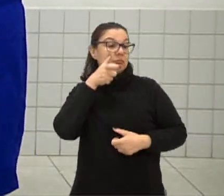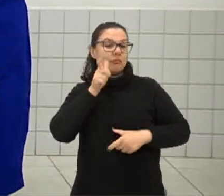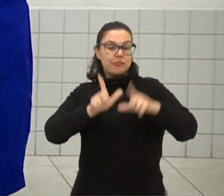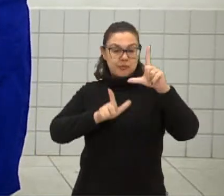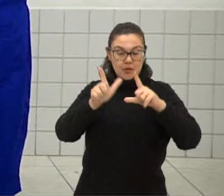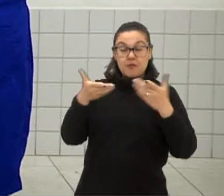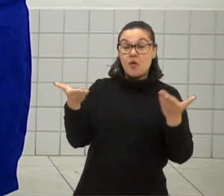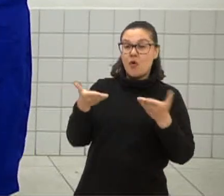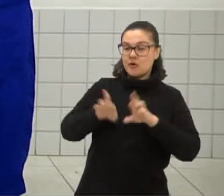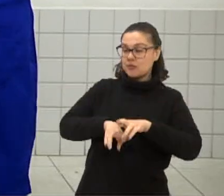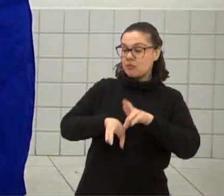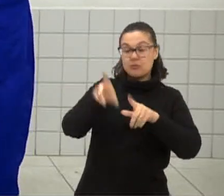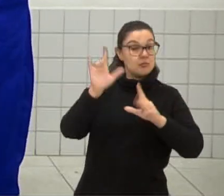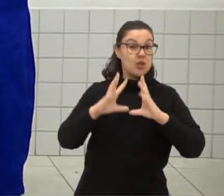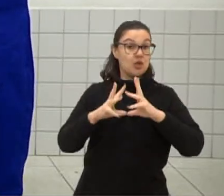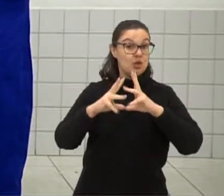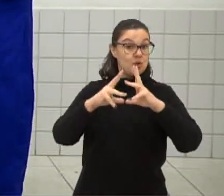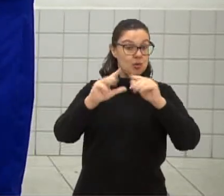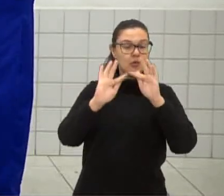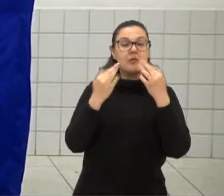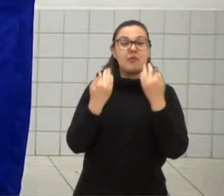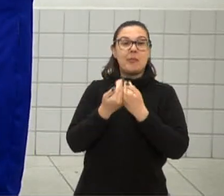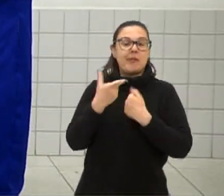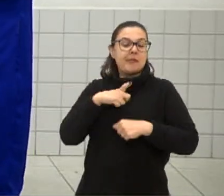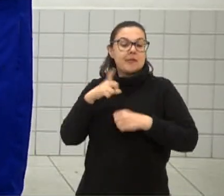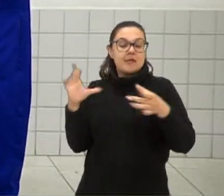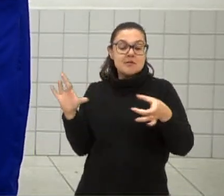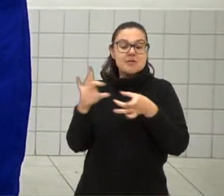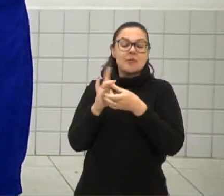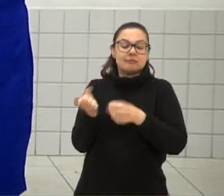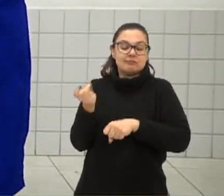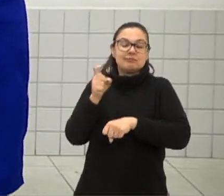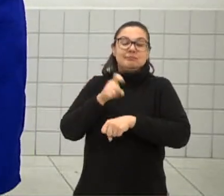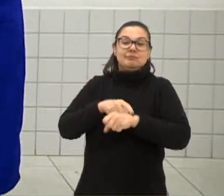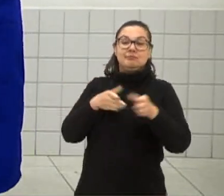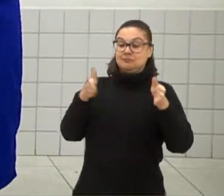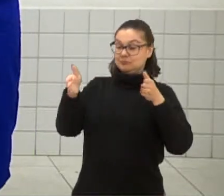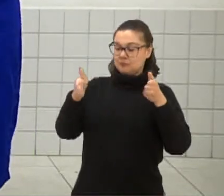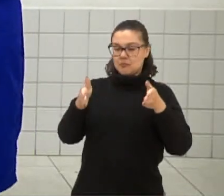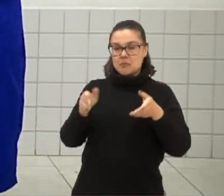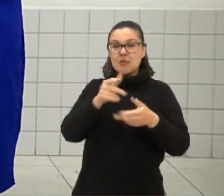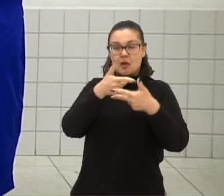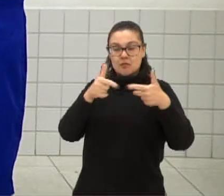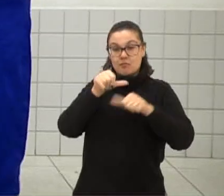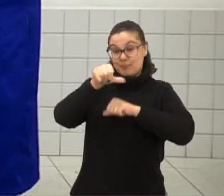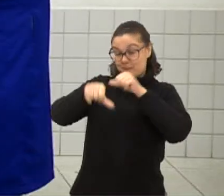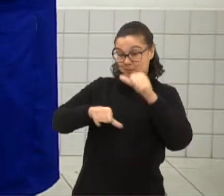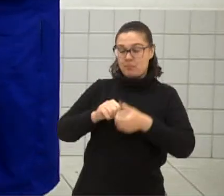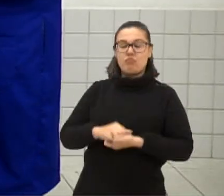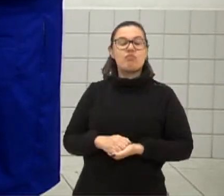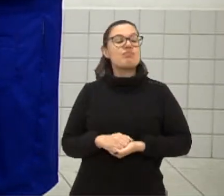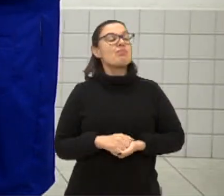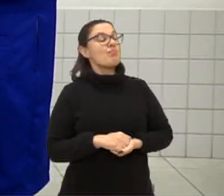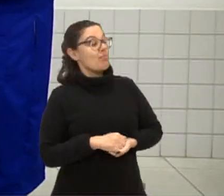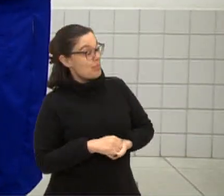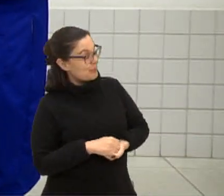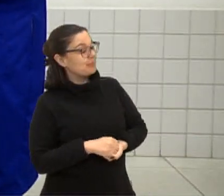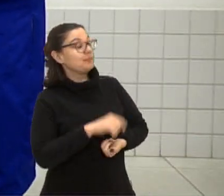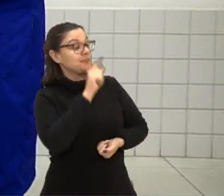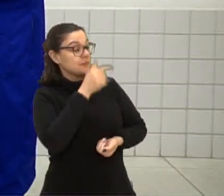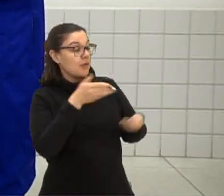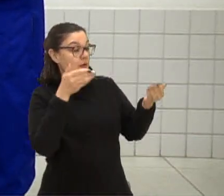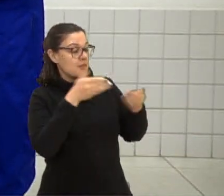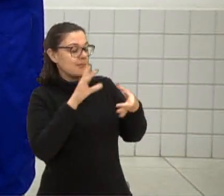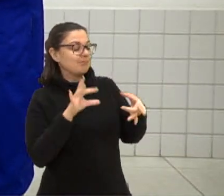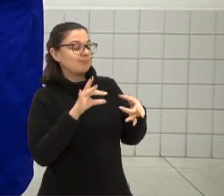já está diferente, nem toda a família tem esse contexto mais, né? As coisas vão se alterando. Hoje em dia as pessoas estão muito